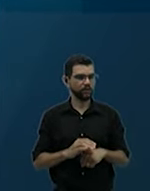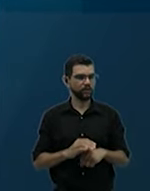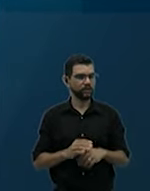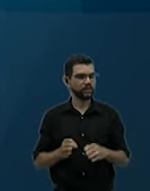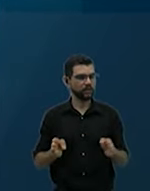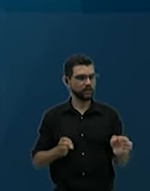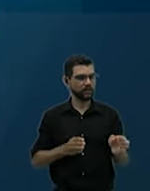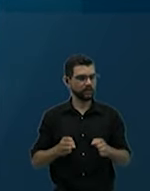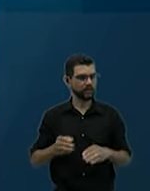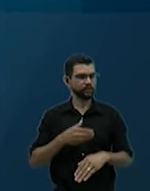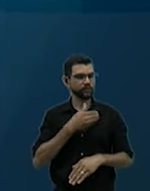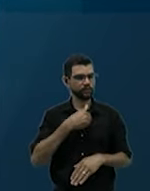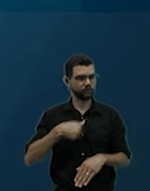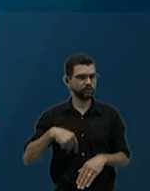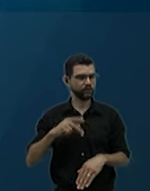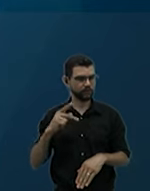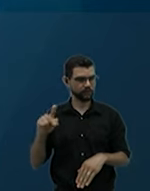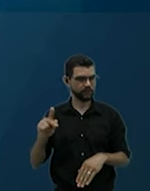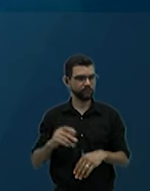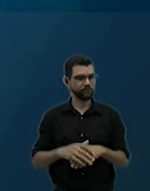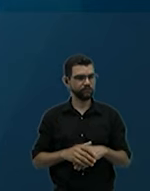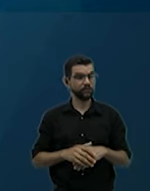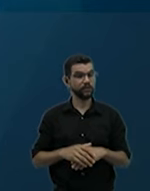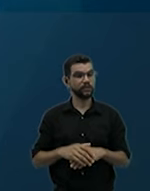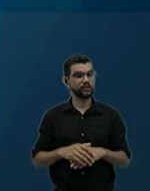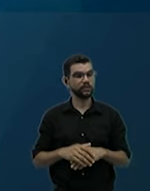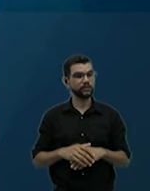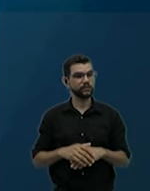vários precedentes, todos na mesma linha.